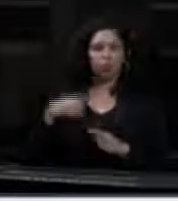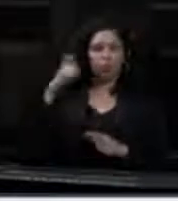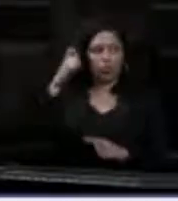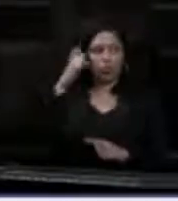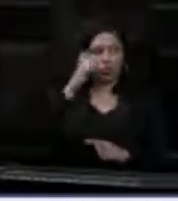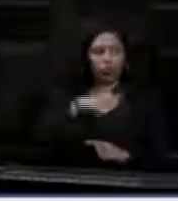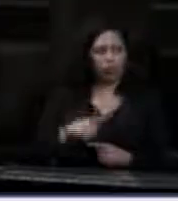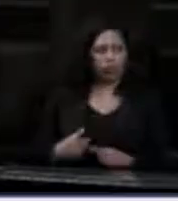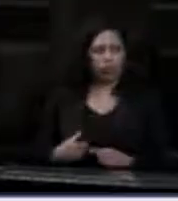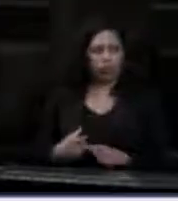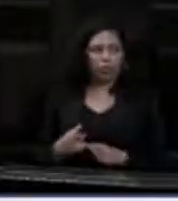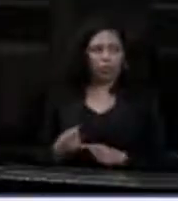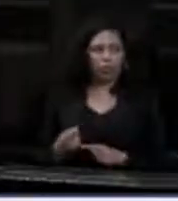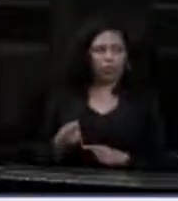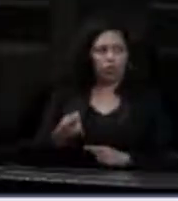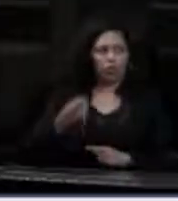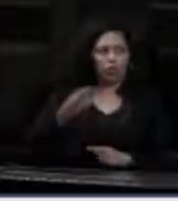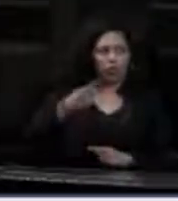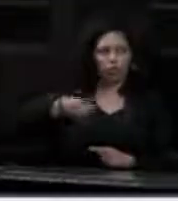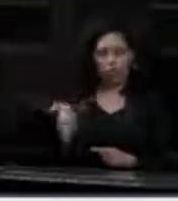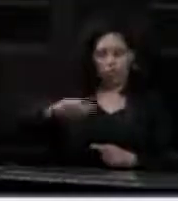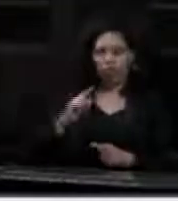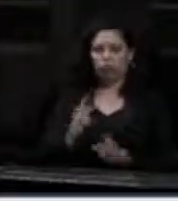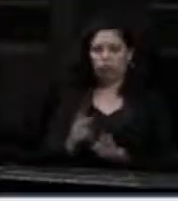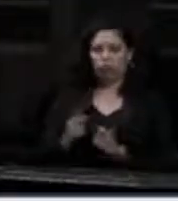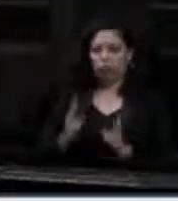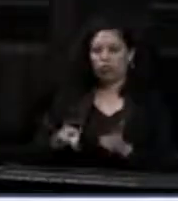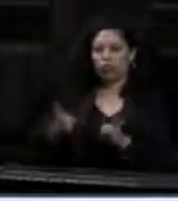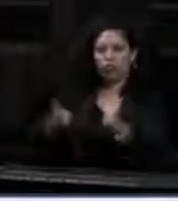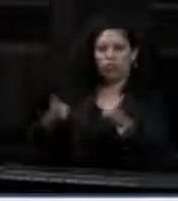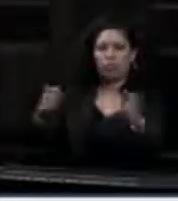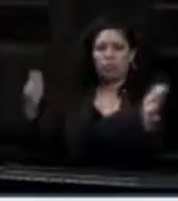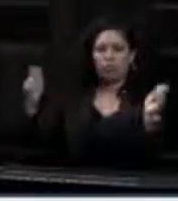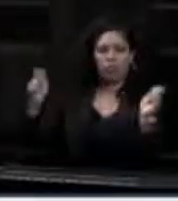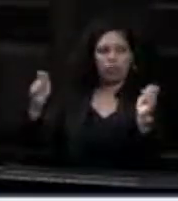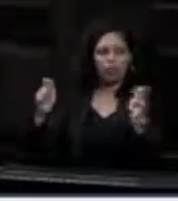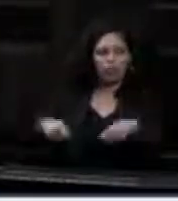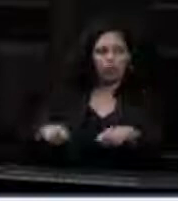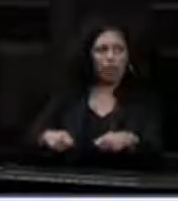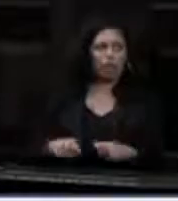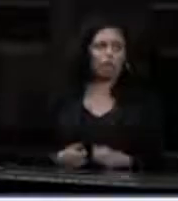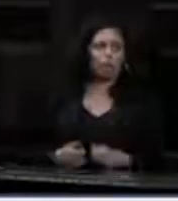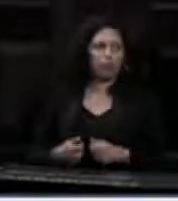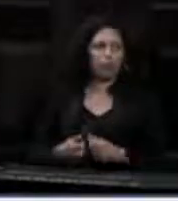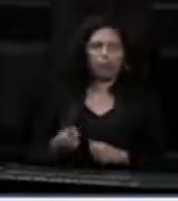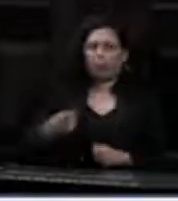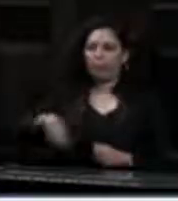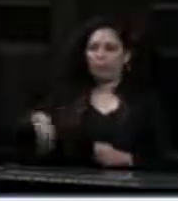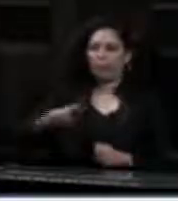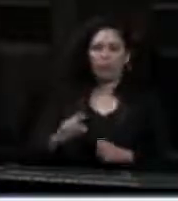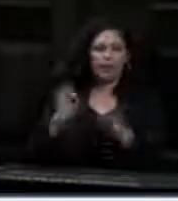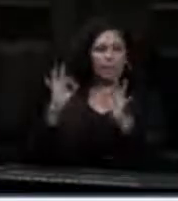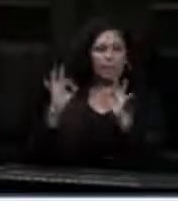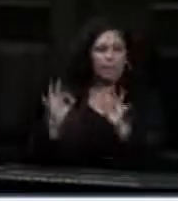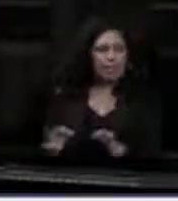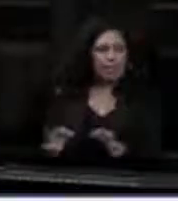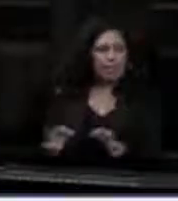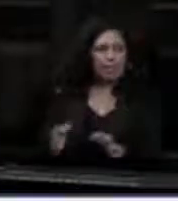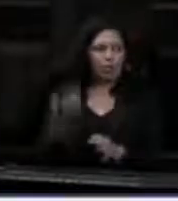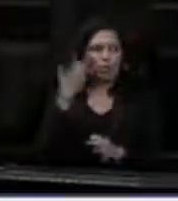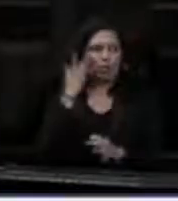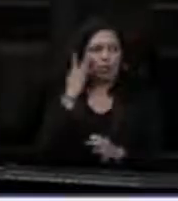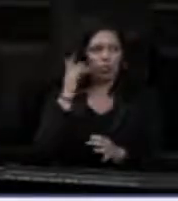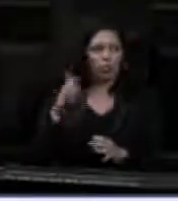é imensa, não temos que dar os primeiros passos. E o mandato que nós exercemos aqui, com certeza, deu passos